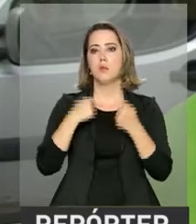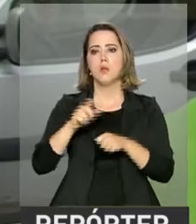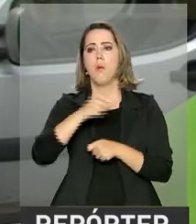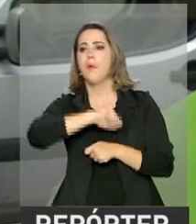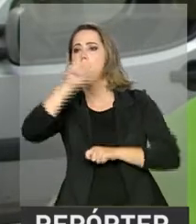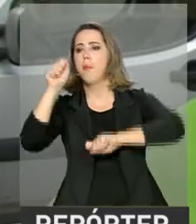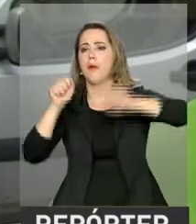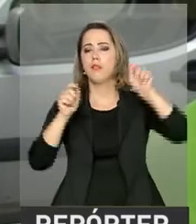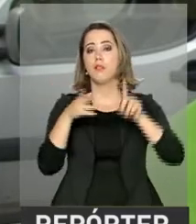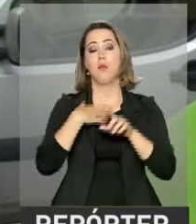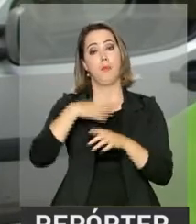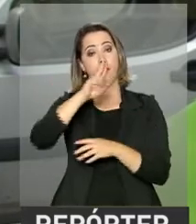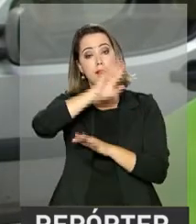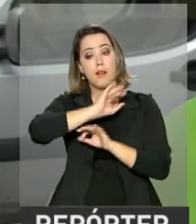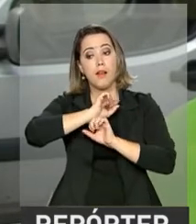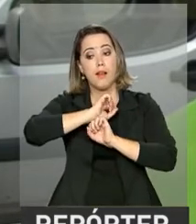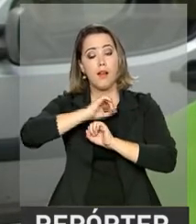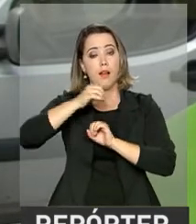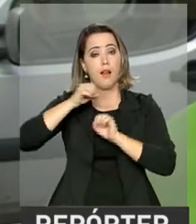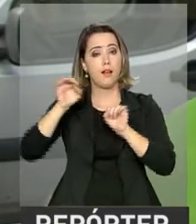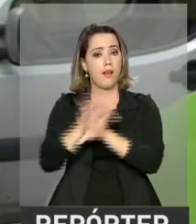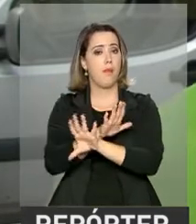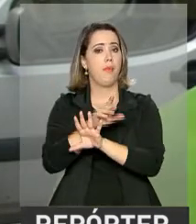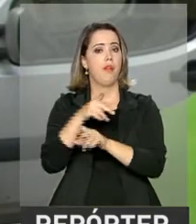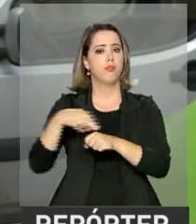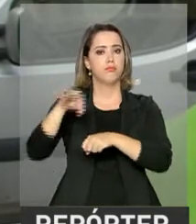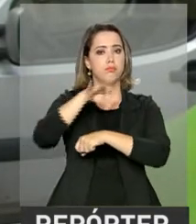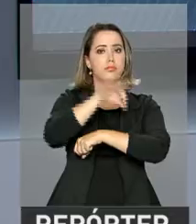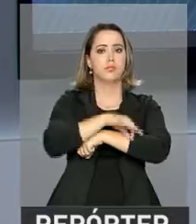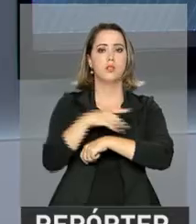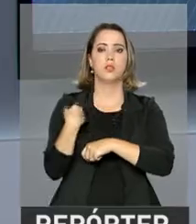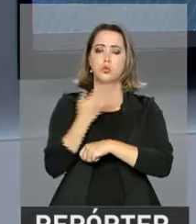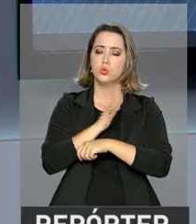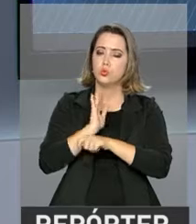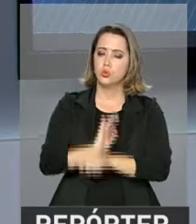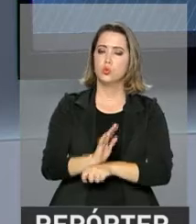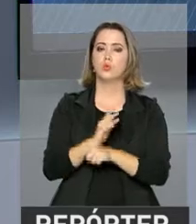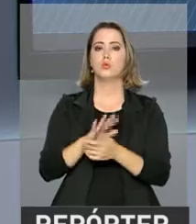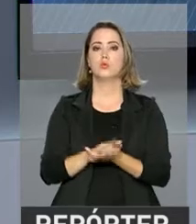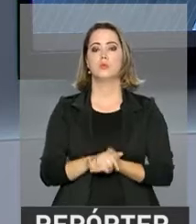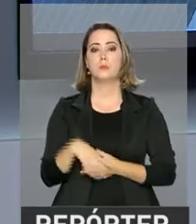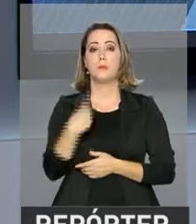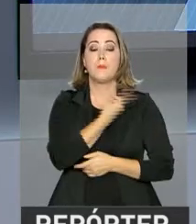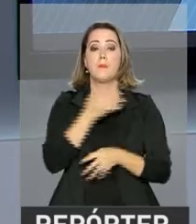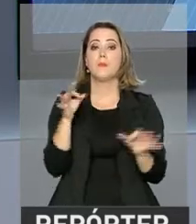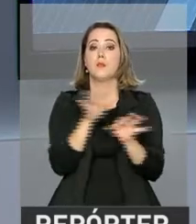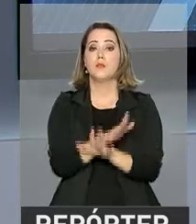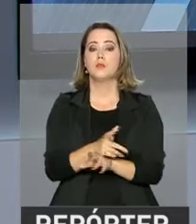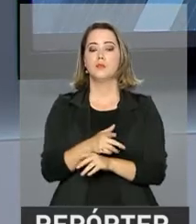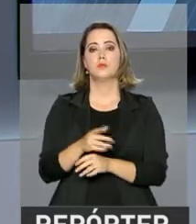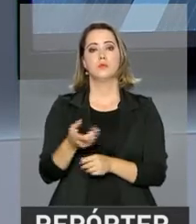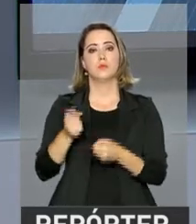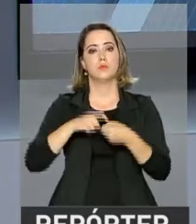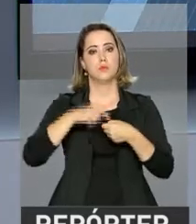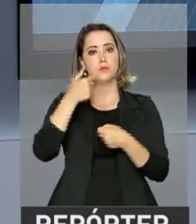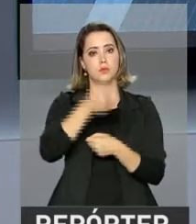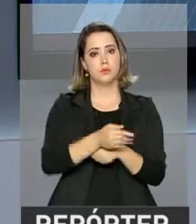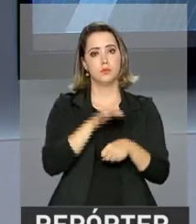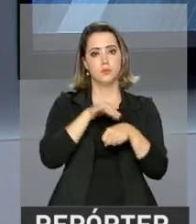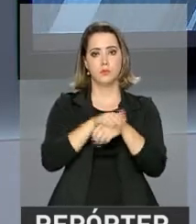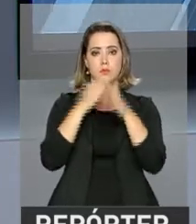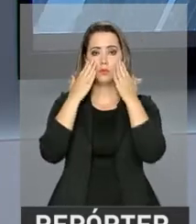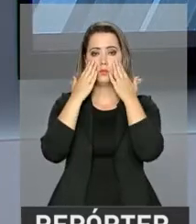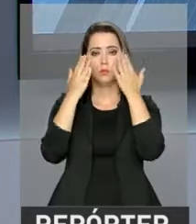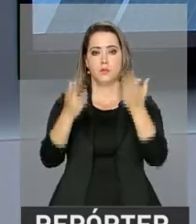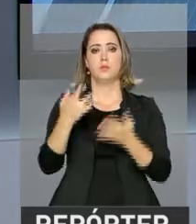raquetes, inseticida, o que seja. Tá? Então, a gente vem para somar. Nós ficamos por aqui. Voltamos às 7 da noite